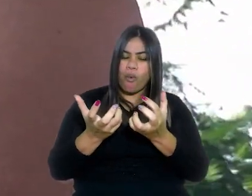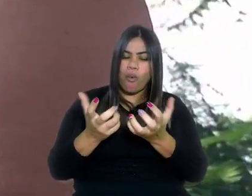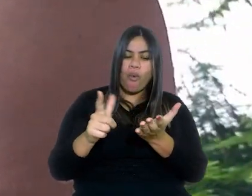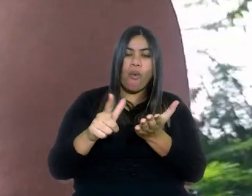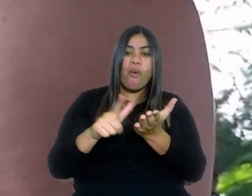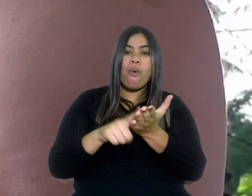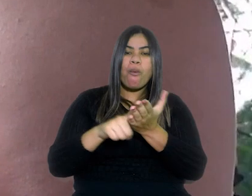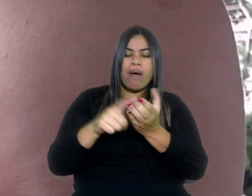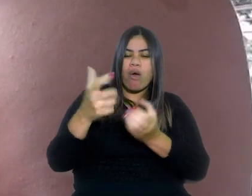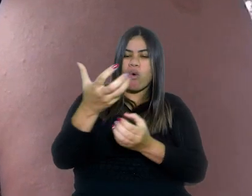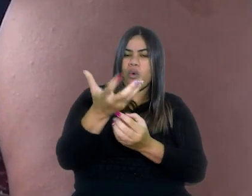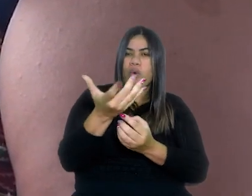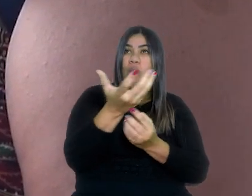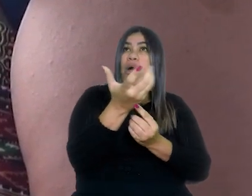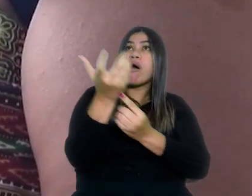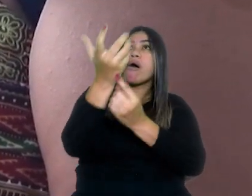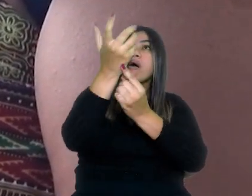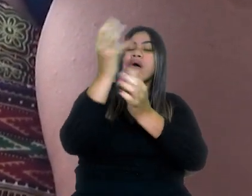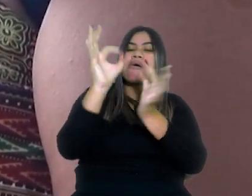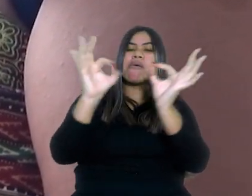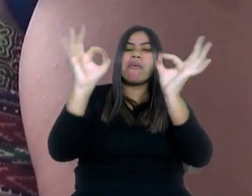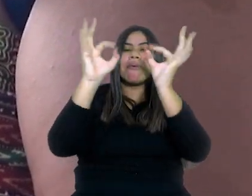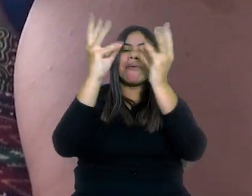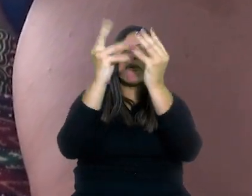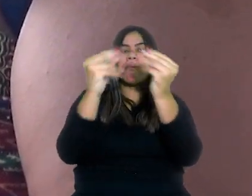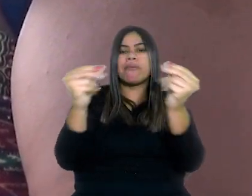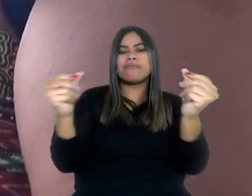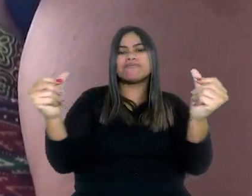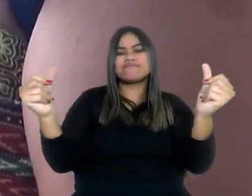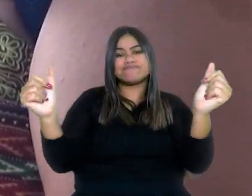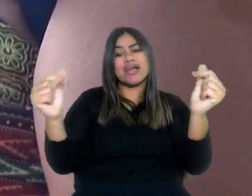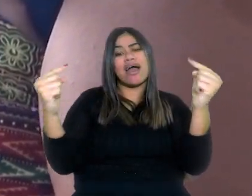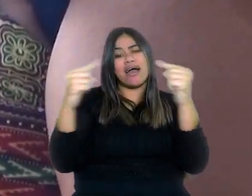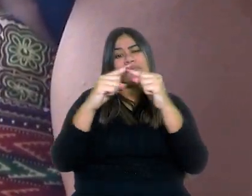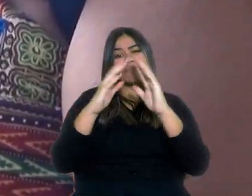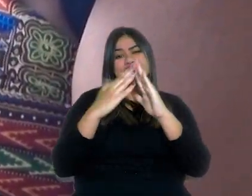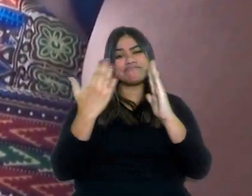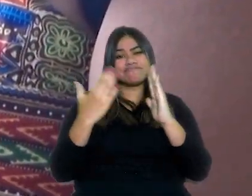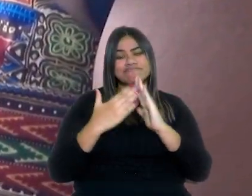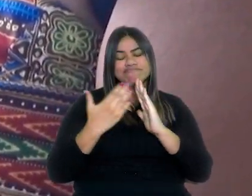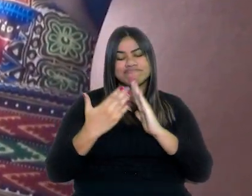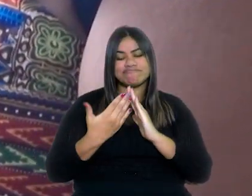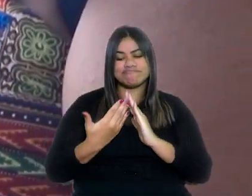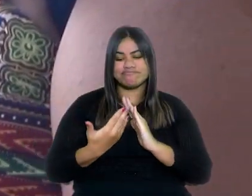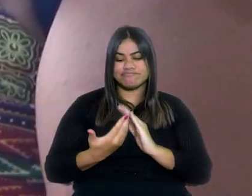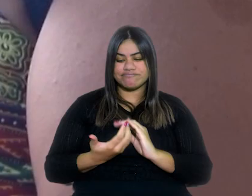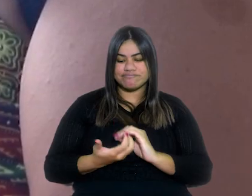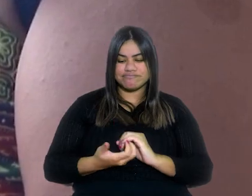jornal e passar pelas paredes. É assim que os favelados matam mosquitos.